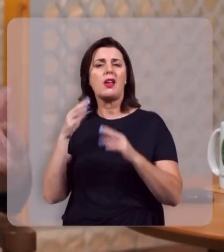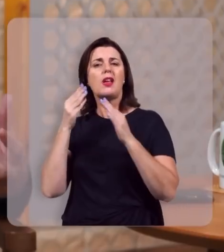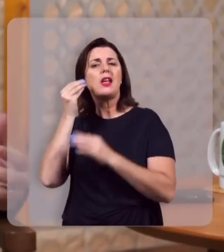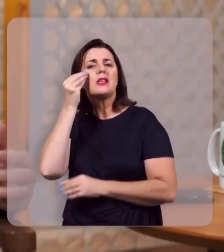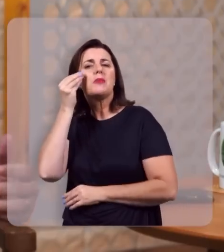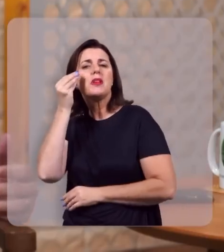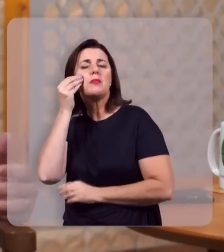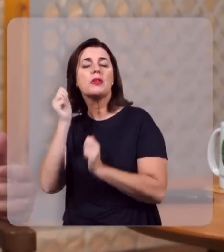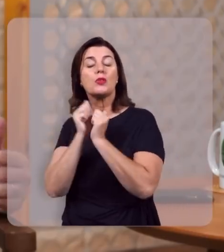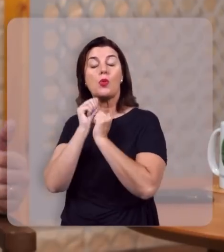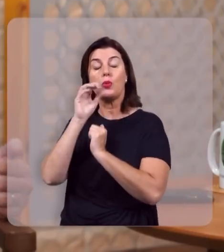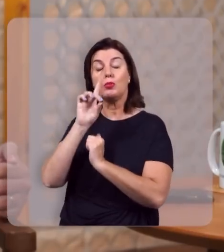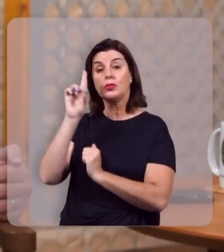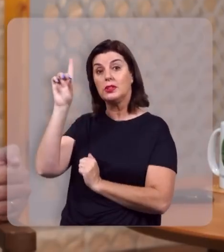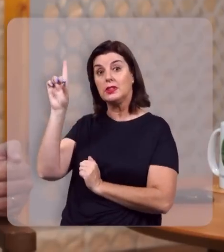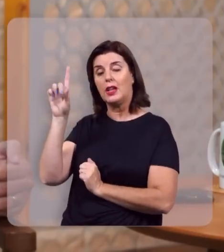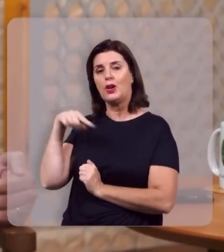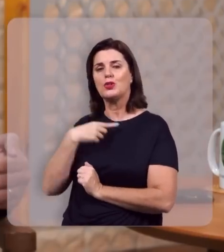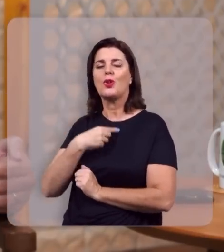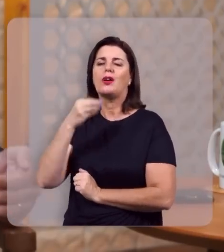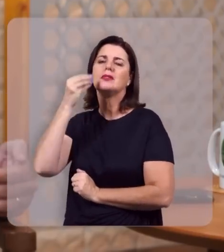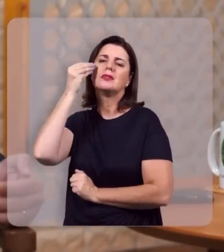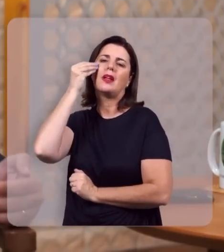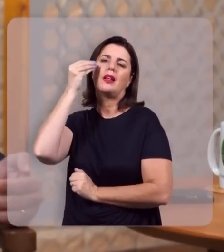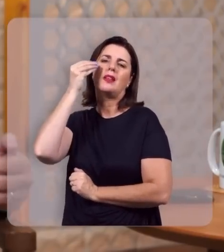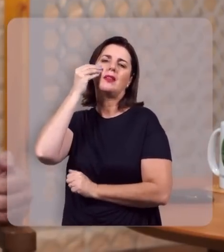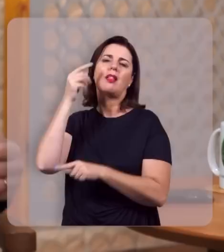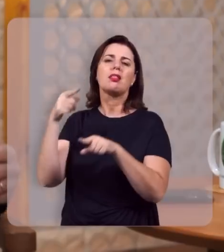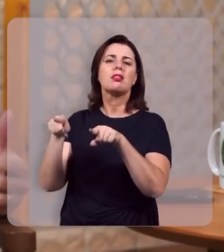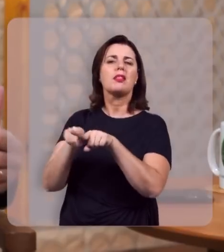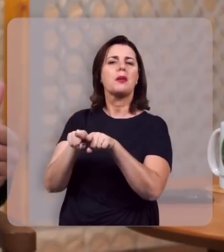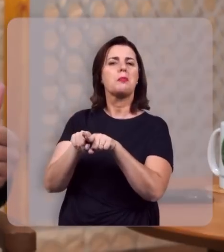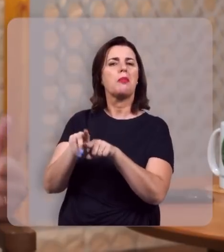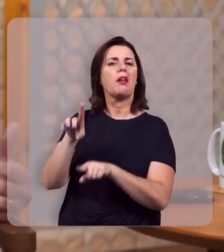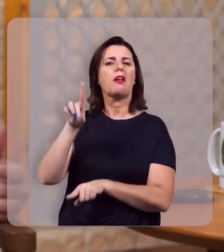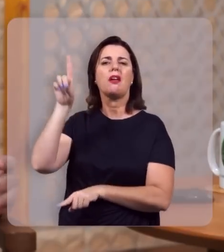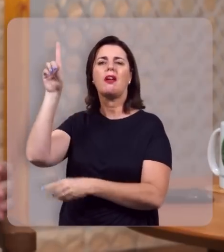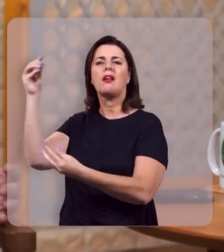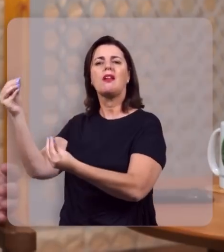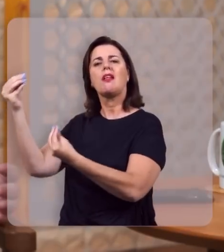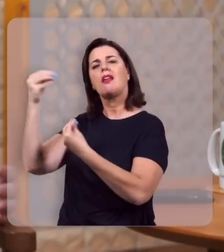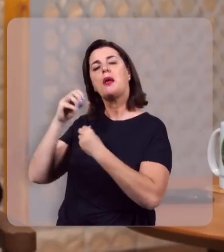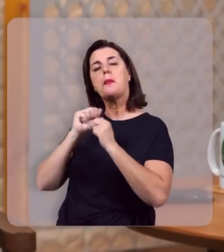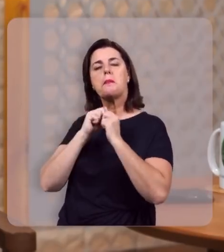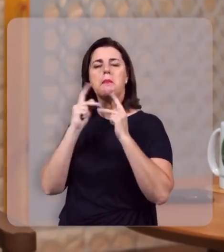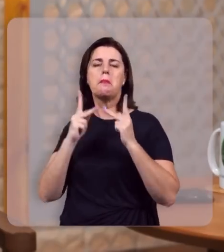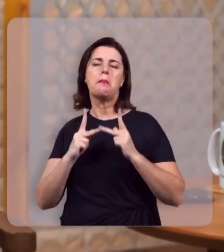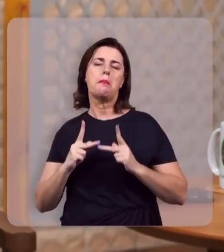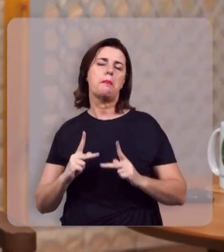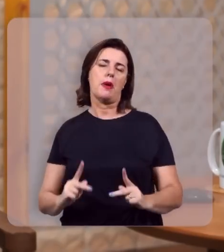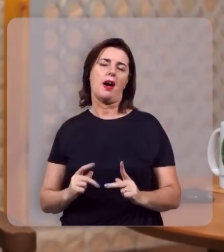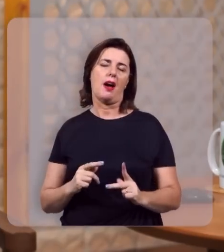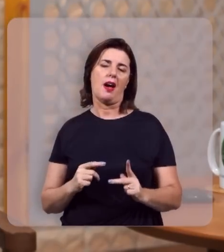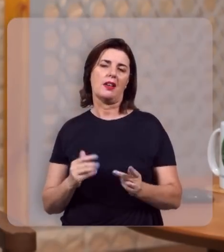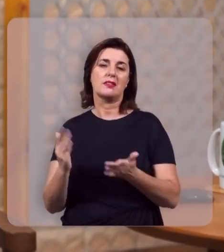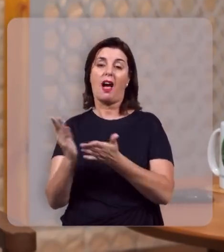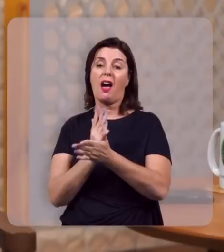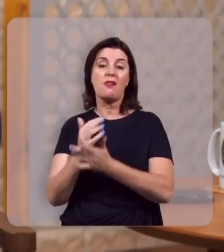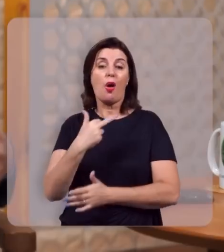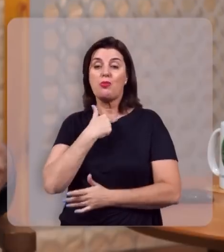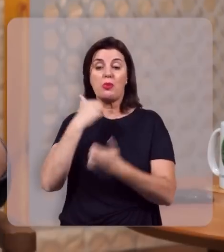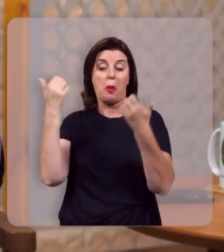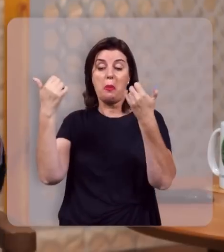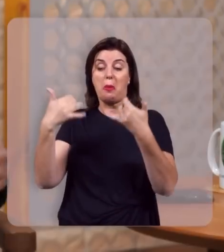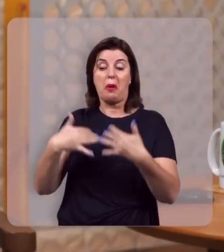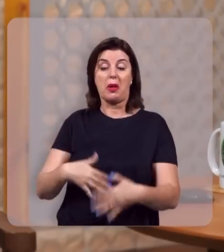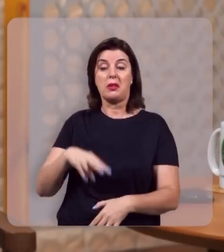essa experiência com Deus, nós experimentamos da parte dele uma paz que excede o